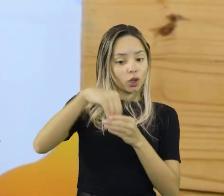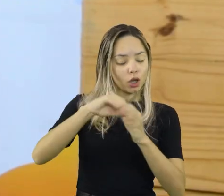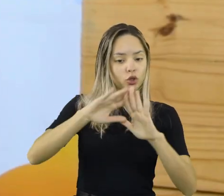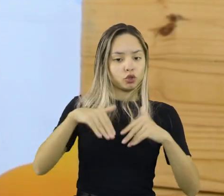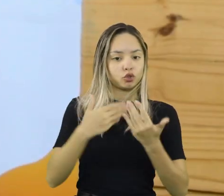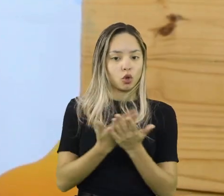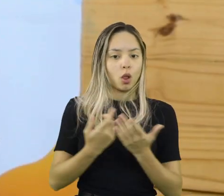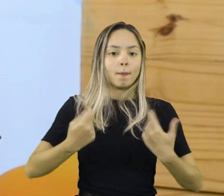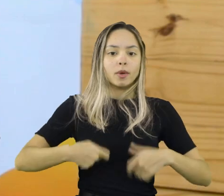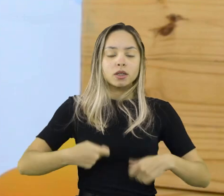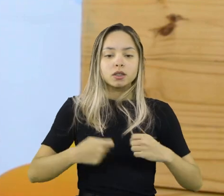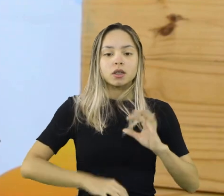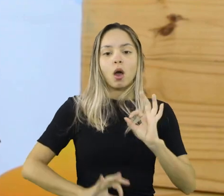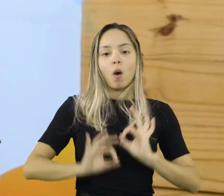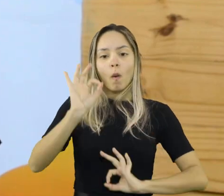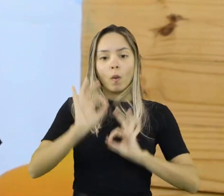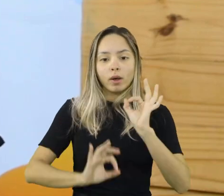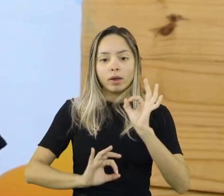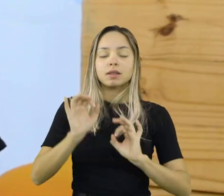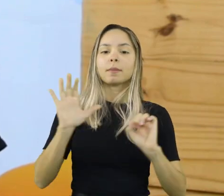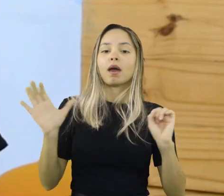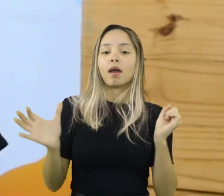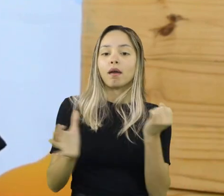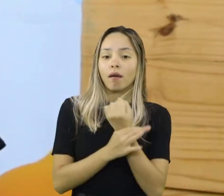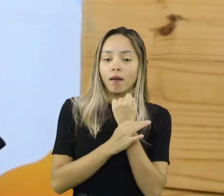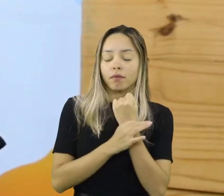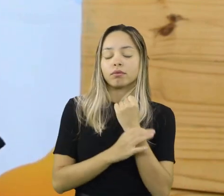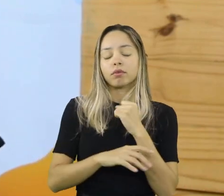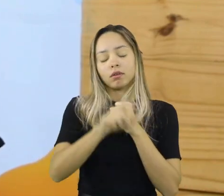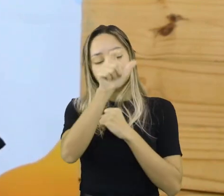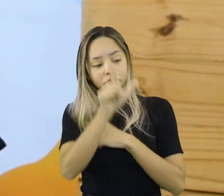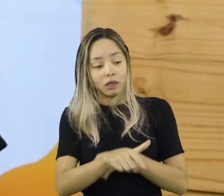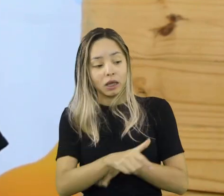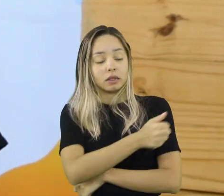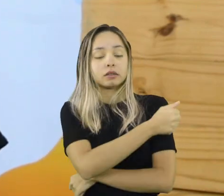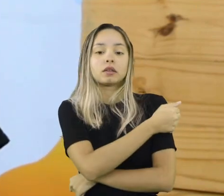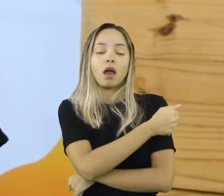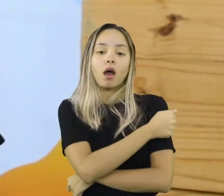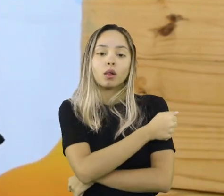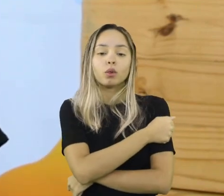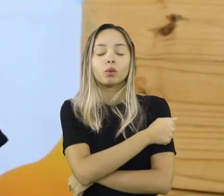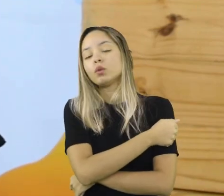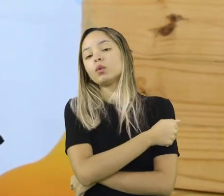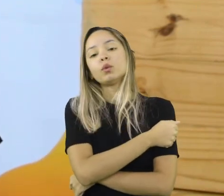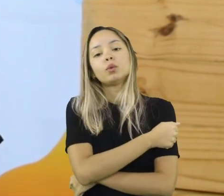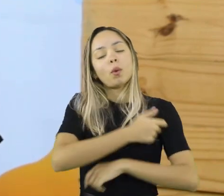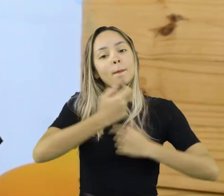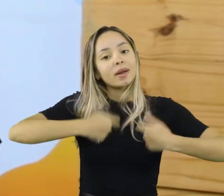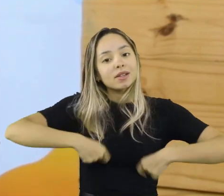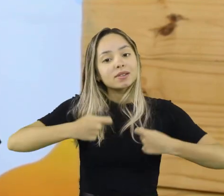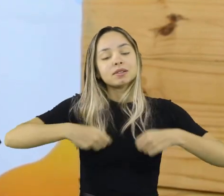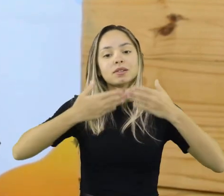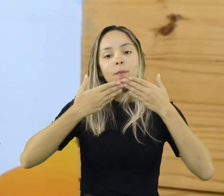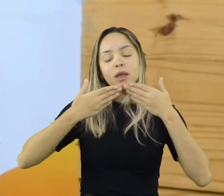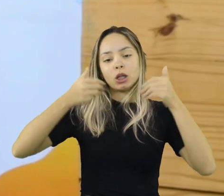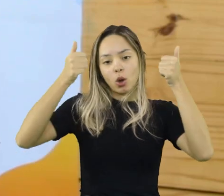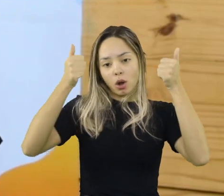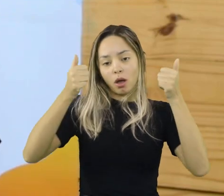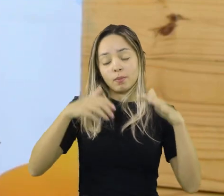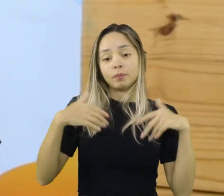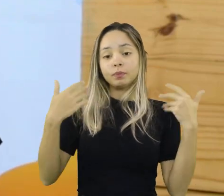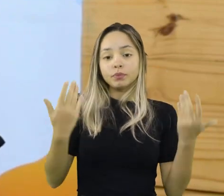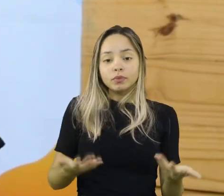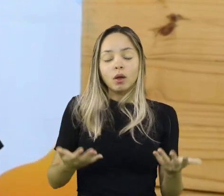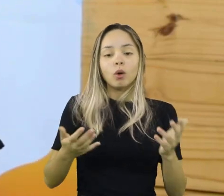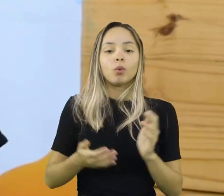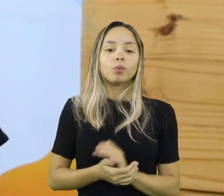preciso organizar essas avaliações ali para garantir para que esse estudante identificar o que é que esses estudantes precisam melhorar. Então,